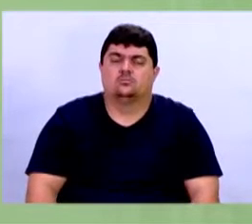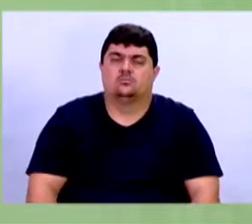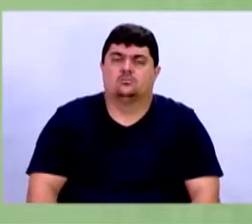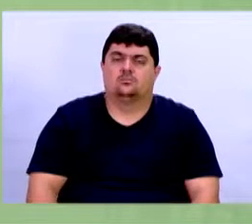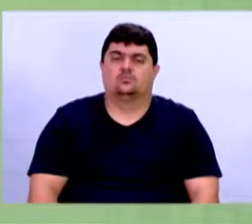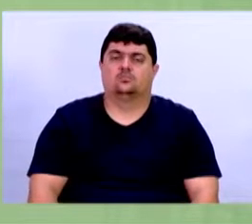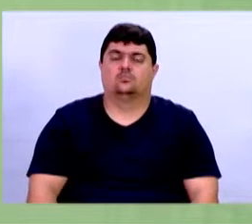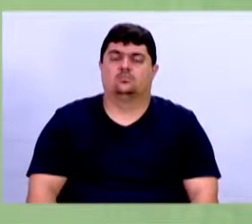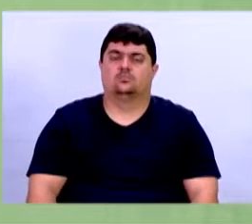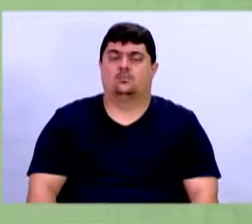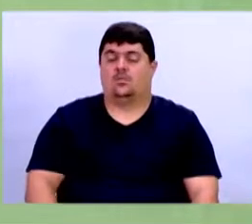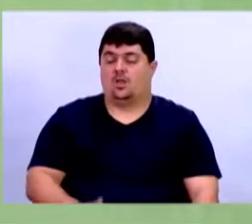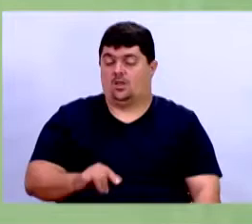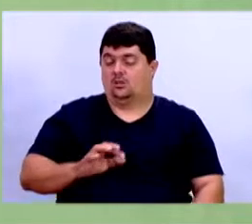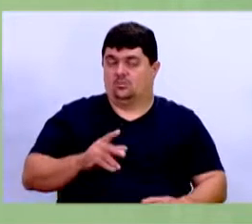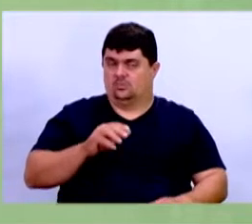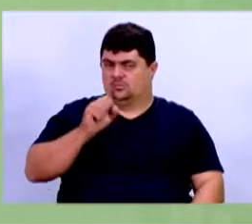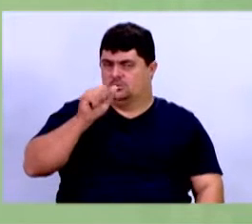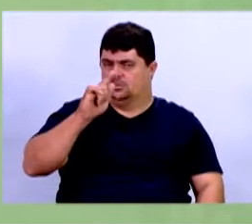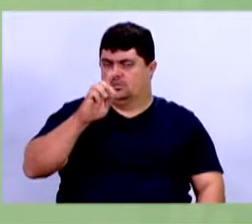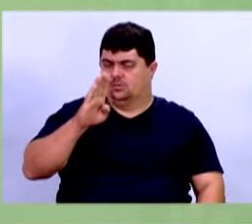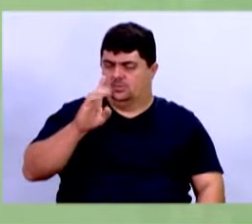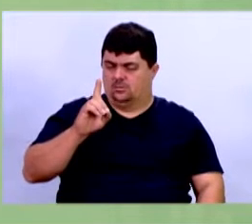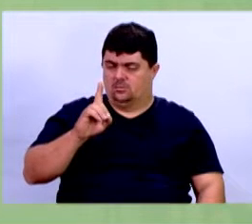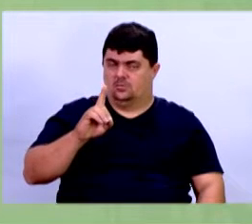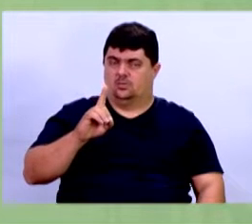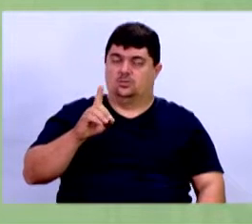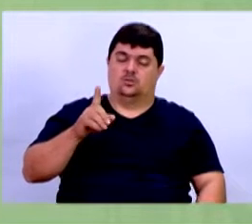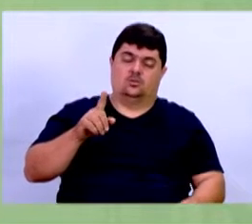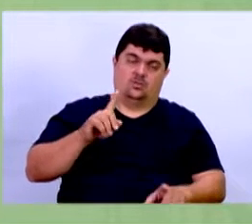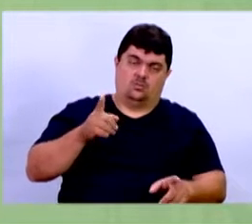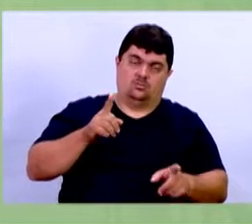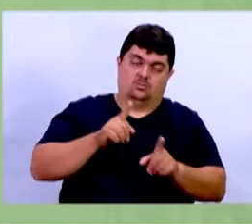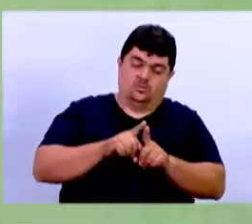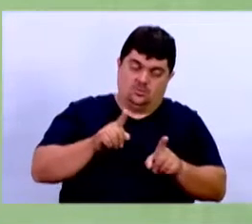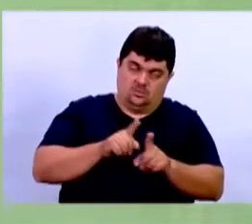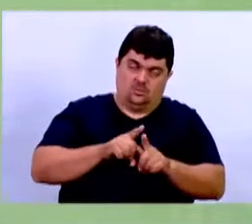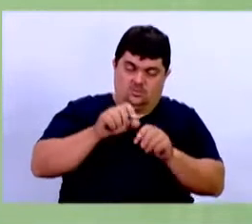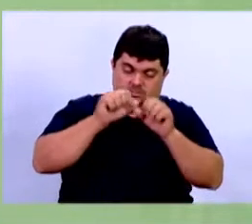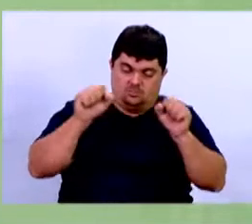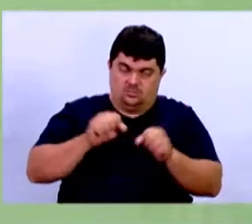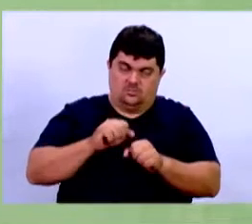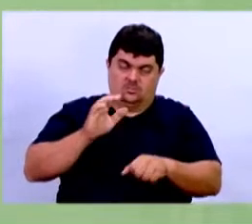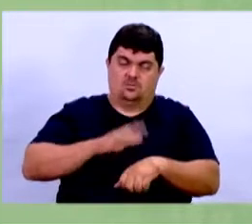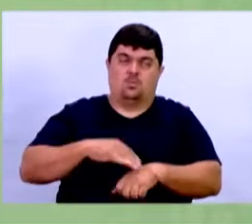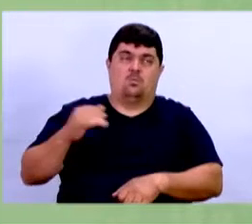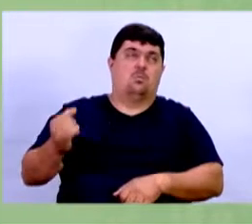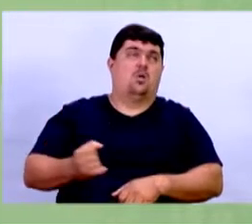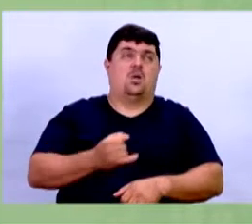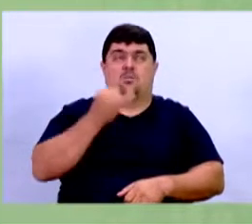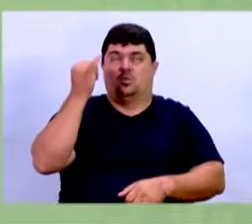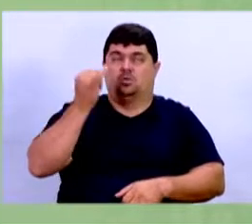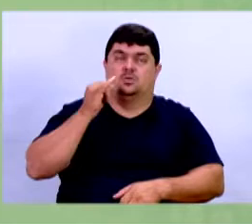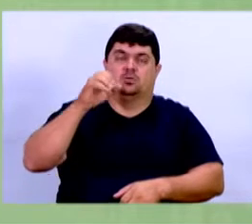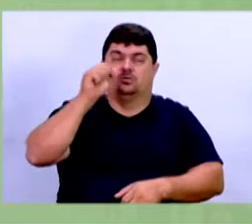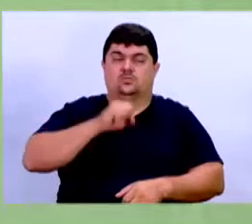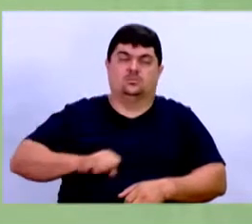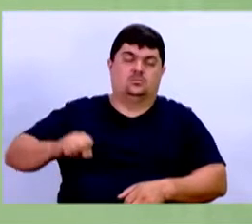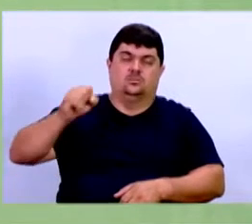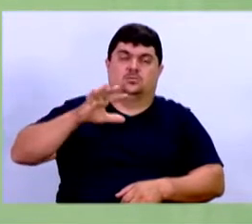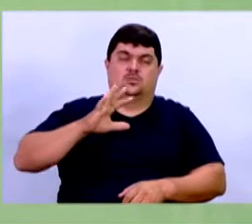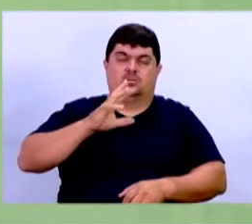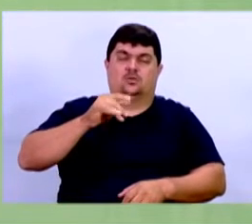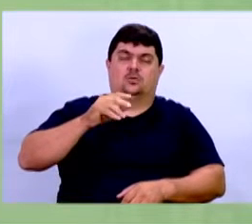isso tudo resume o SGBD? Não. Ele também é um componente de software mais importante de todo o sistema.